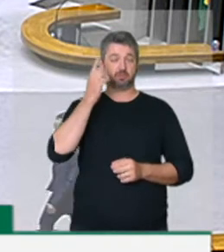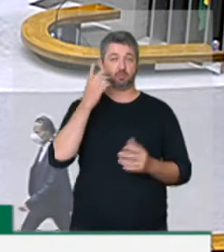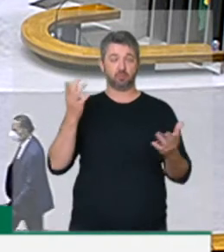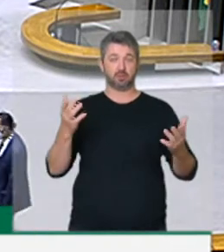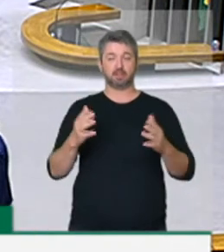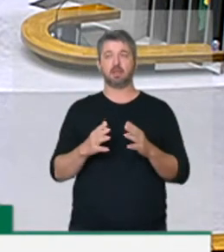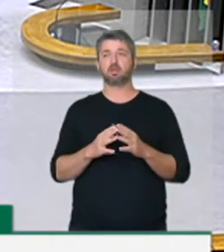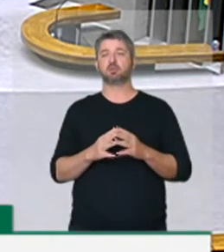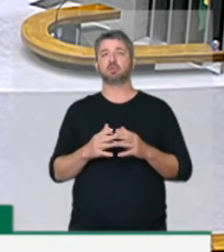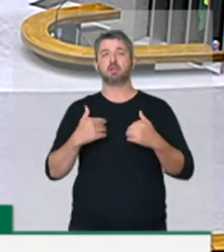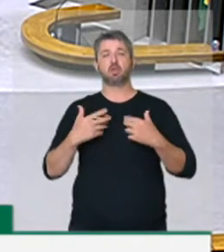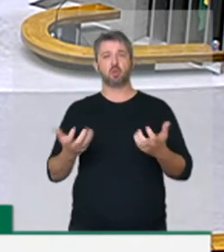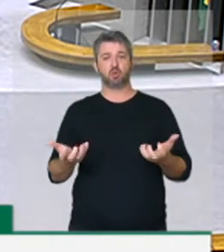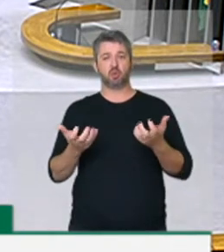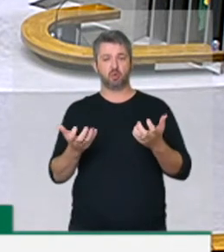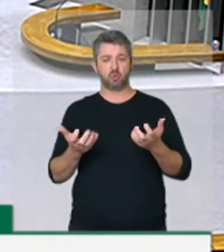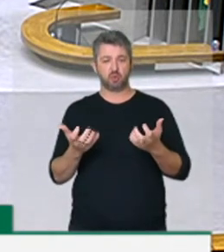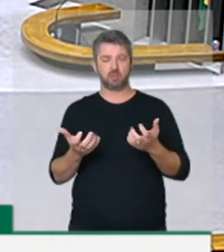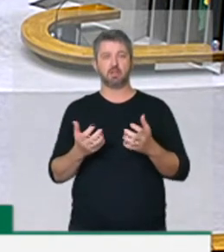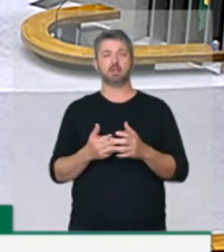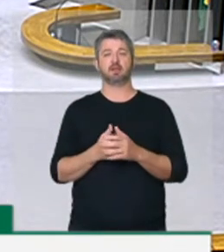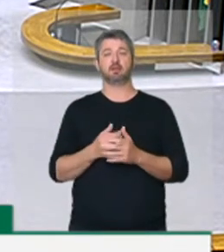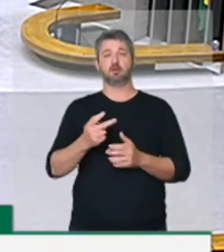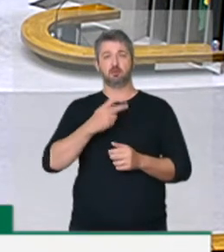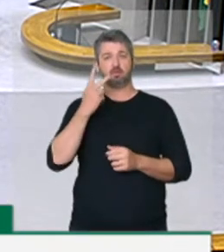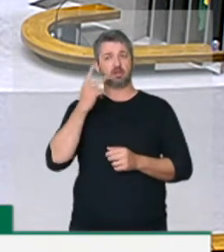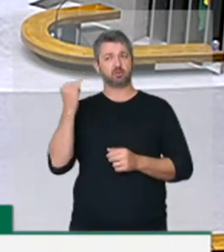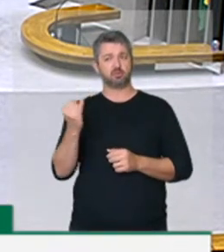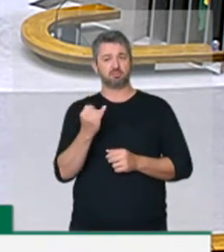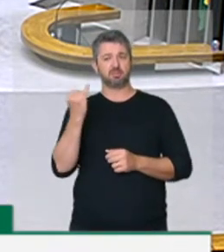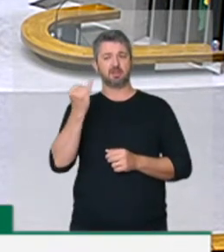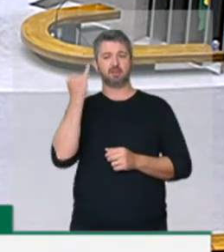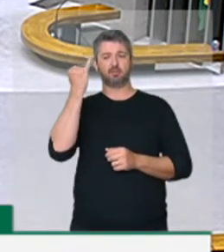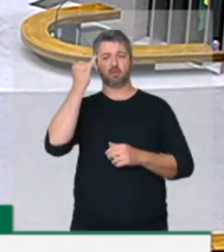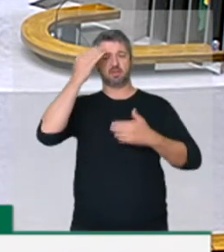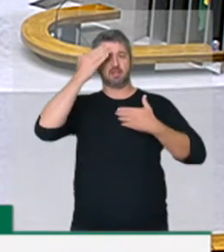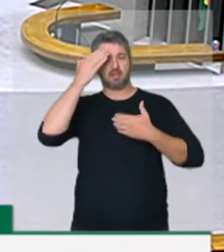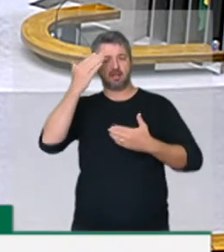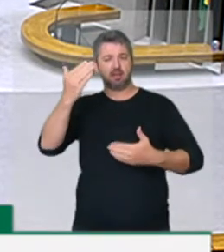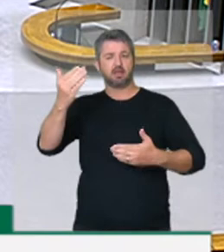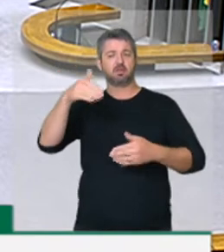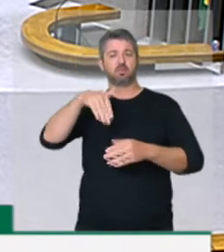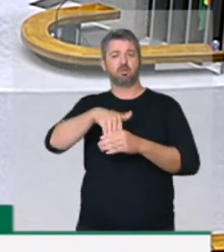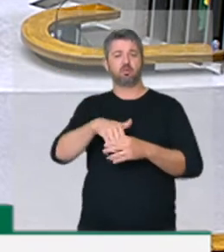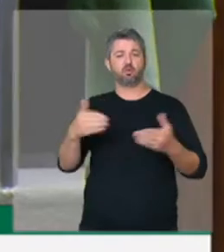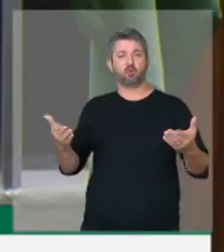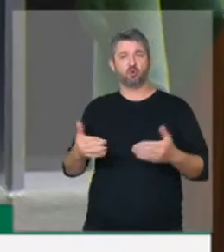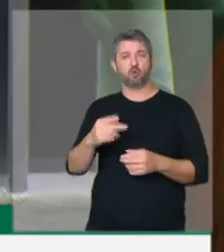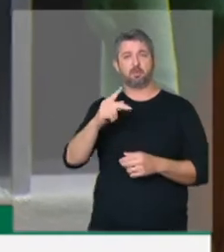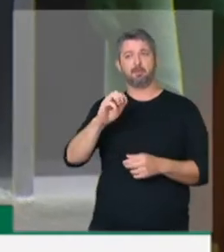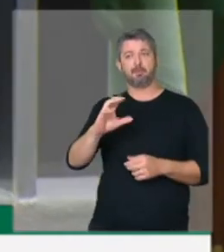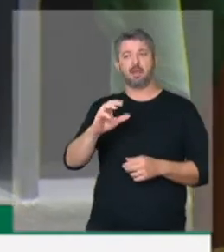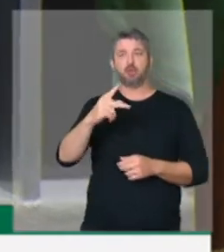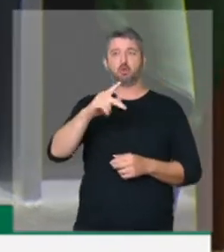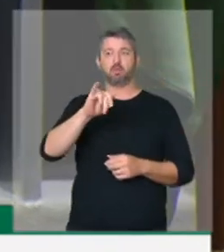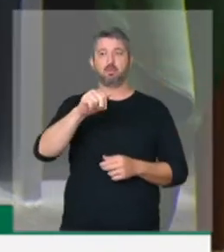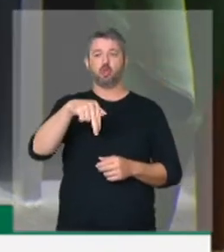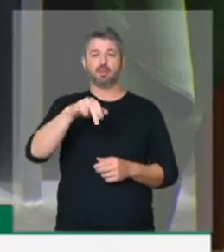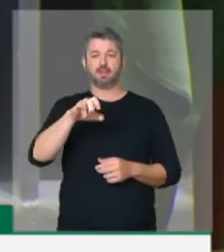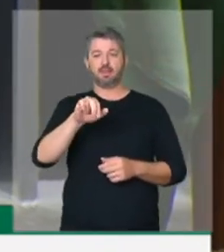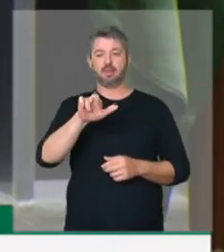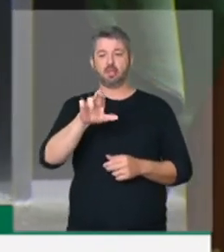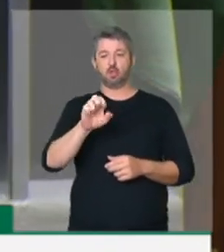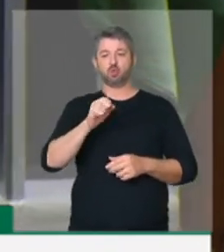gostaria de reforçar a importância e a gratidão por ter sido votado hoje a PEC dos pioneiros do meu estado, do estado